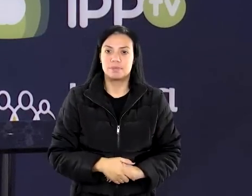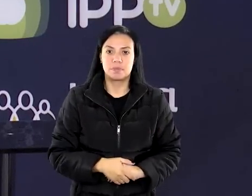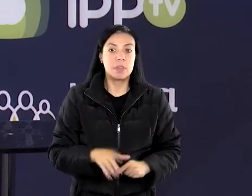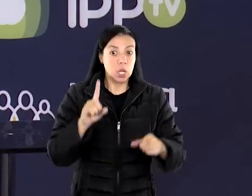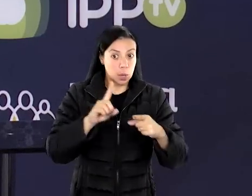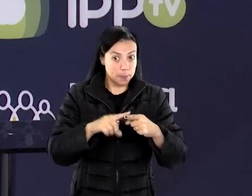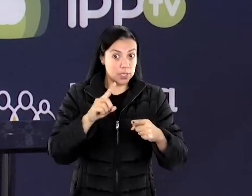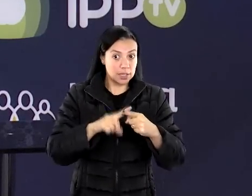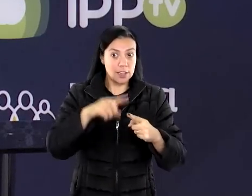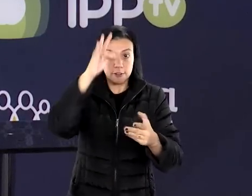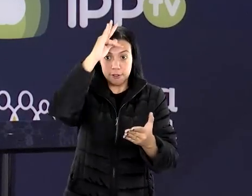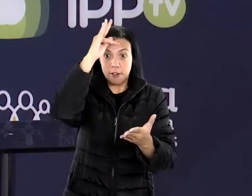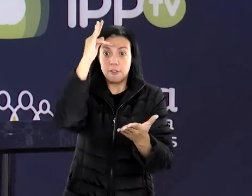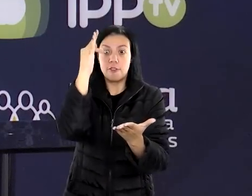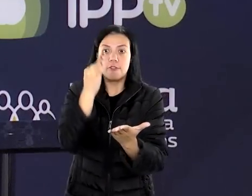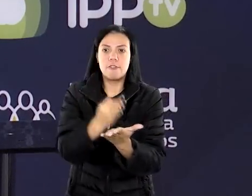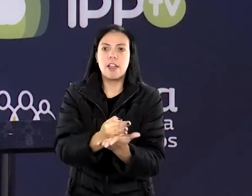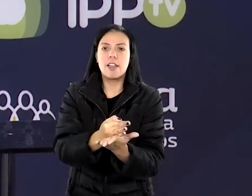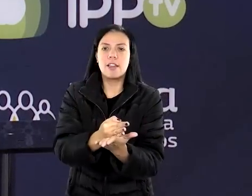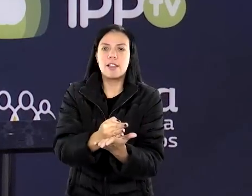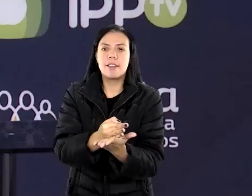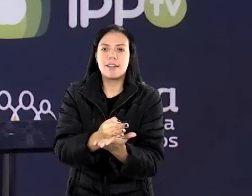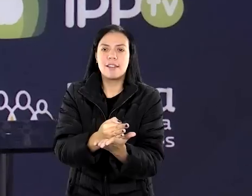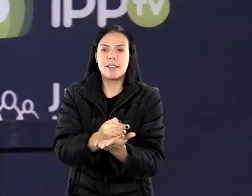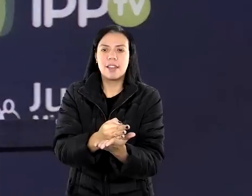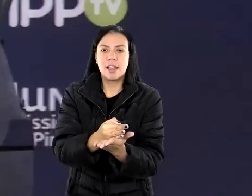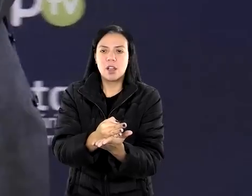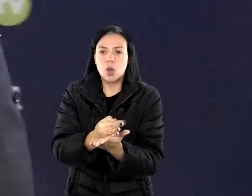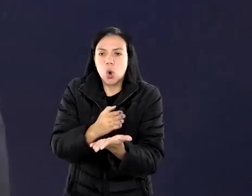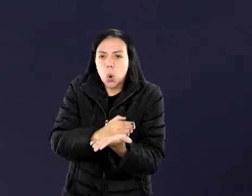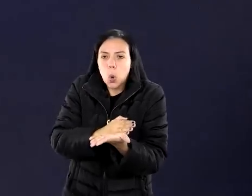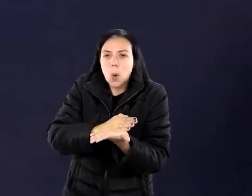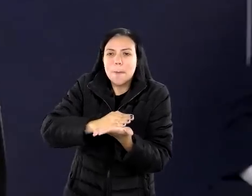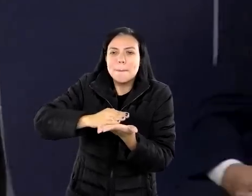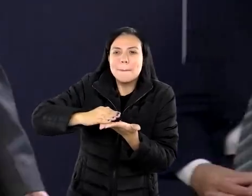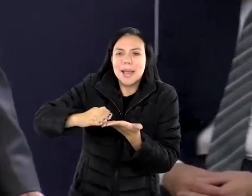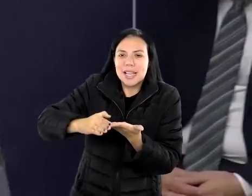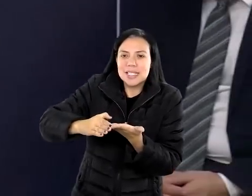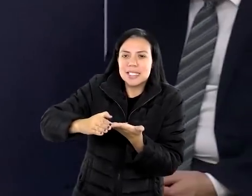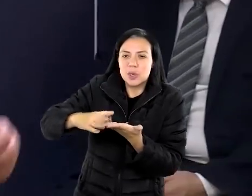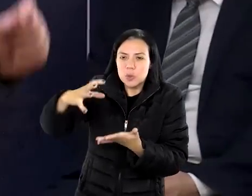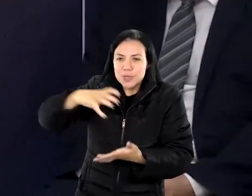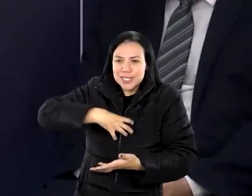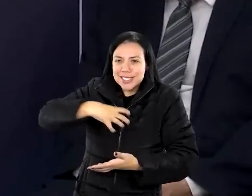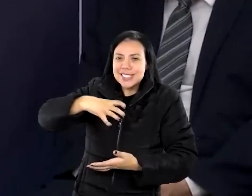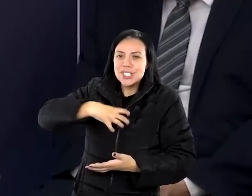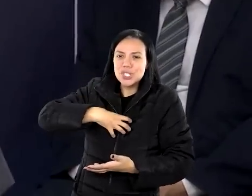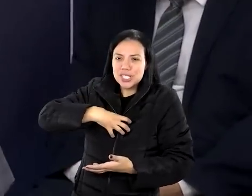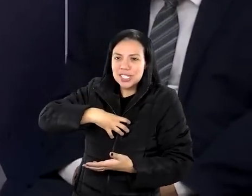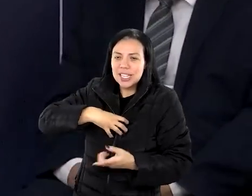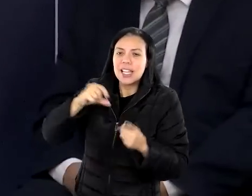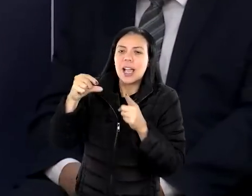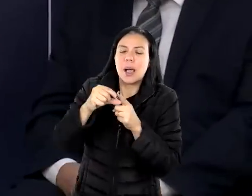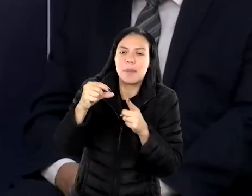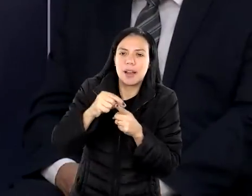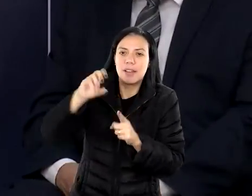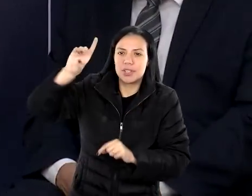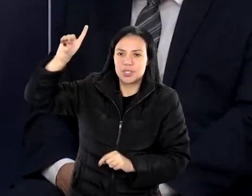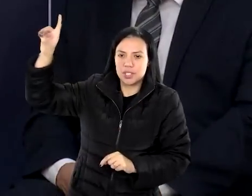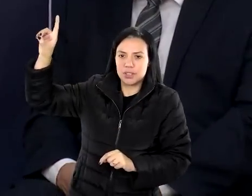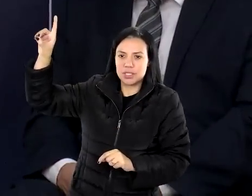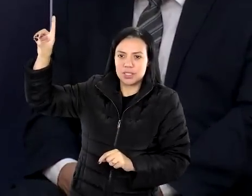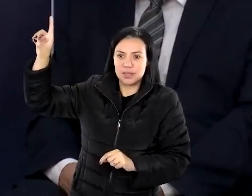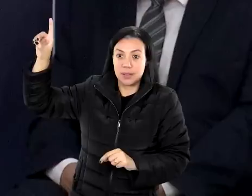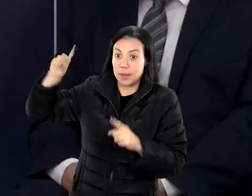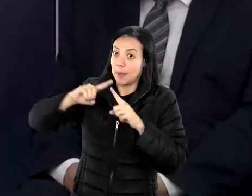Porque a fé vem pelo ouvir. E ouvir o quê? A palavra de Deus. Mas essa fé que é ouvida